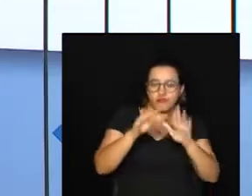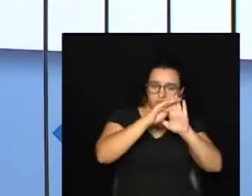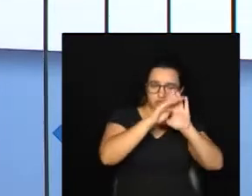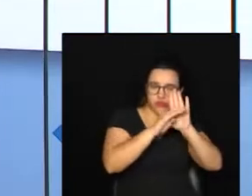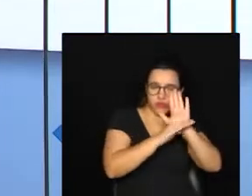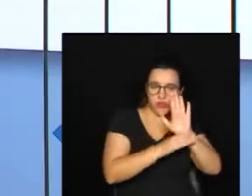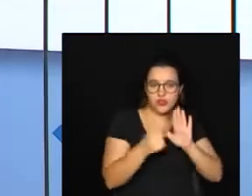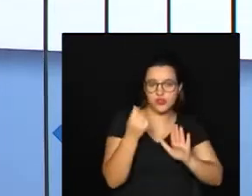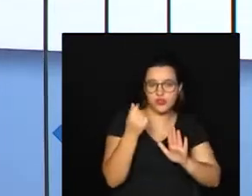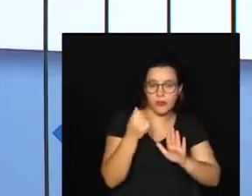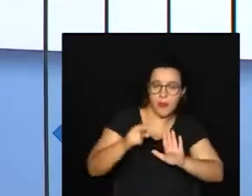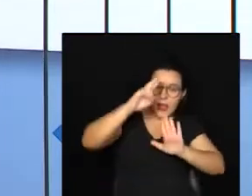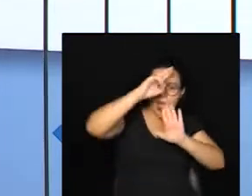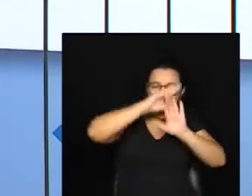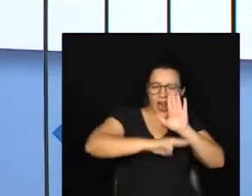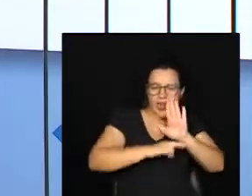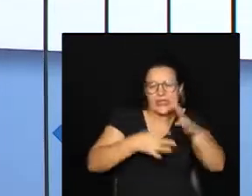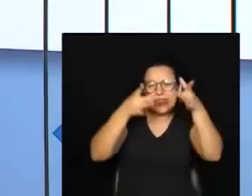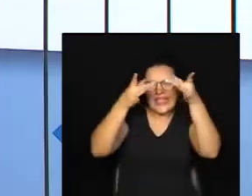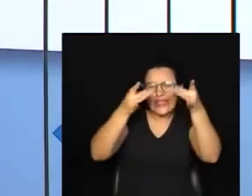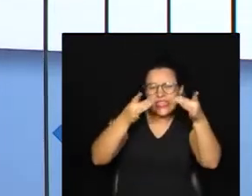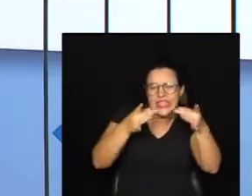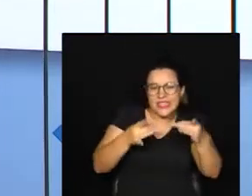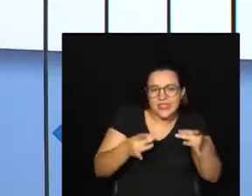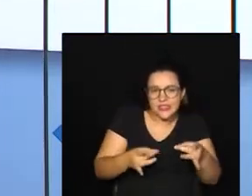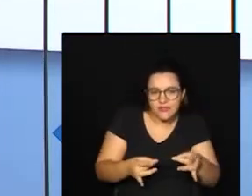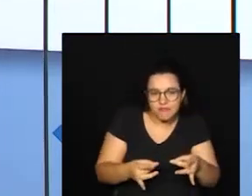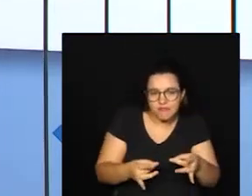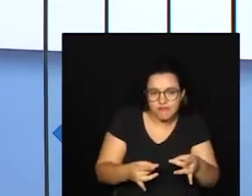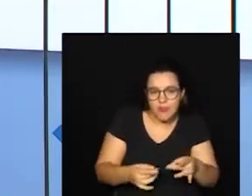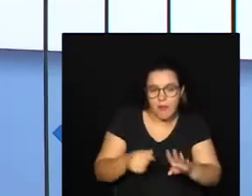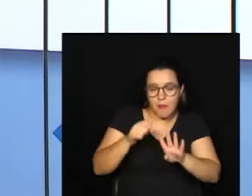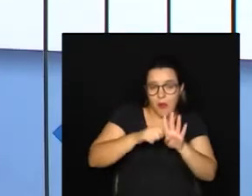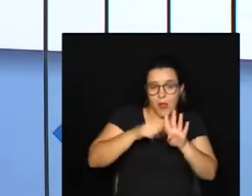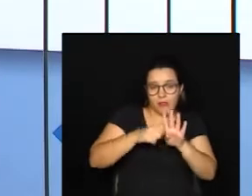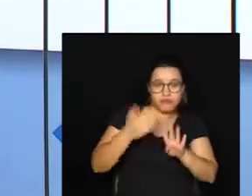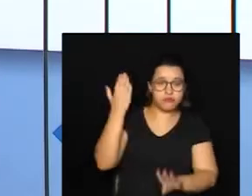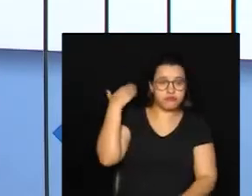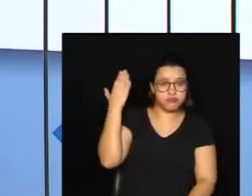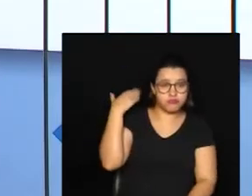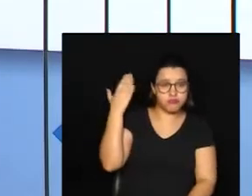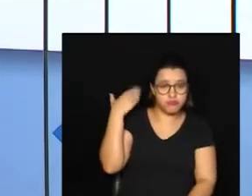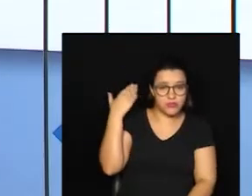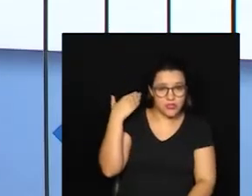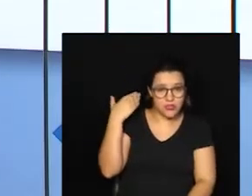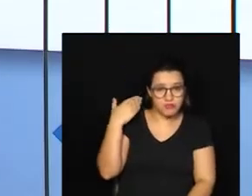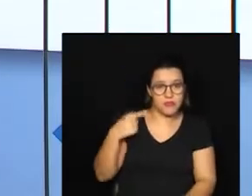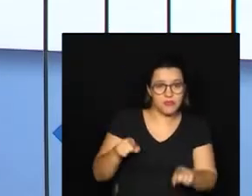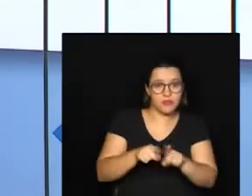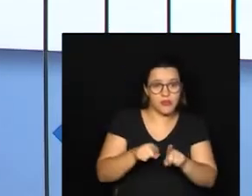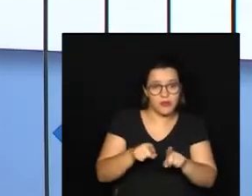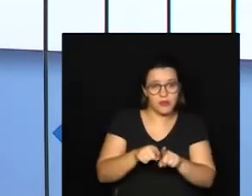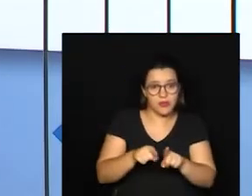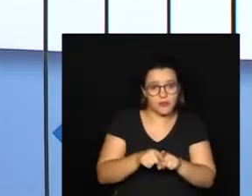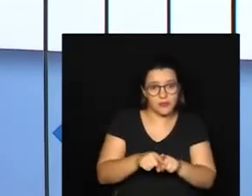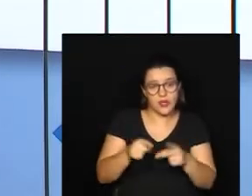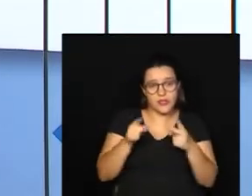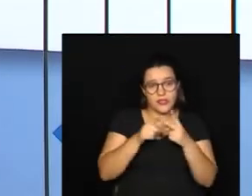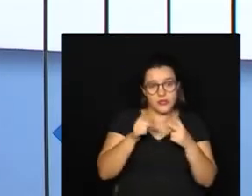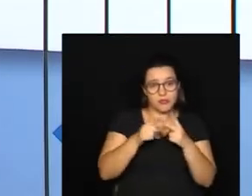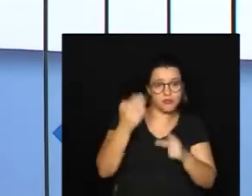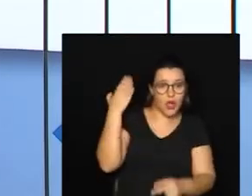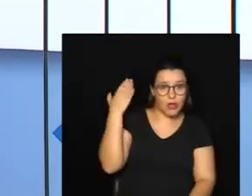e do relatório detalhado do quadrimestre anterior e também do segundo quadrimestre